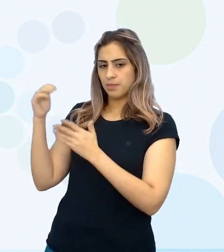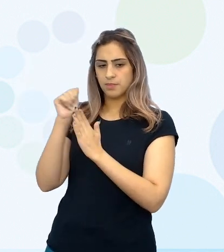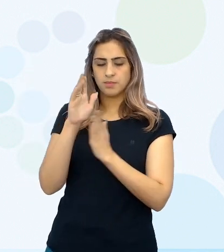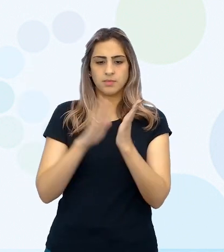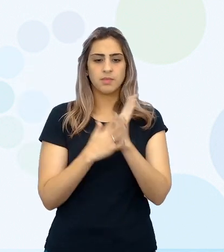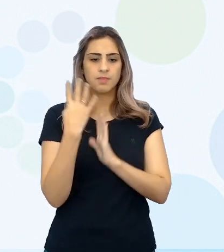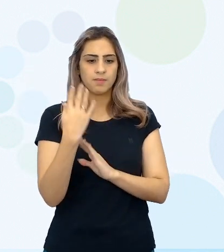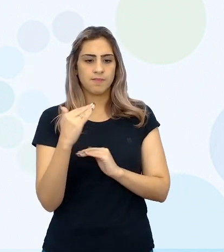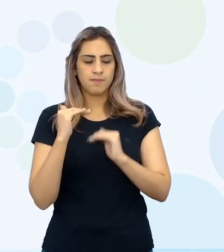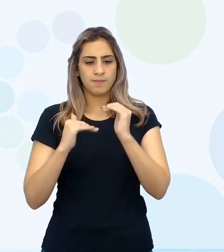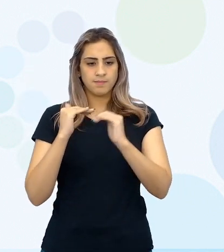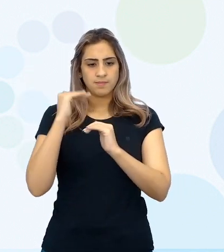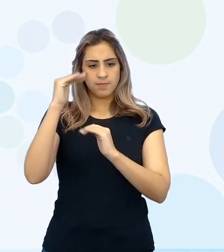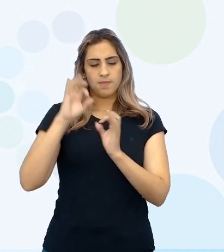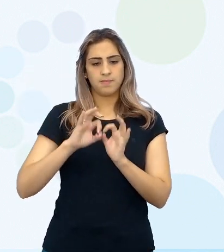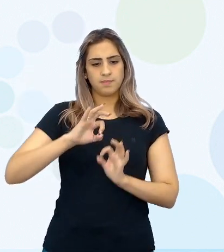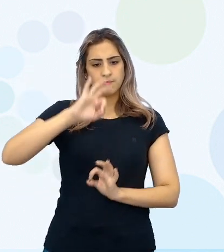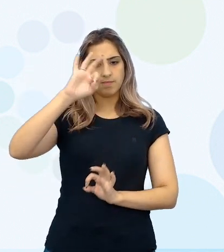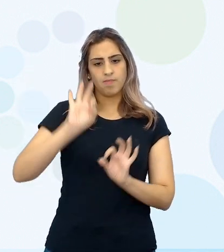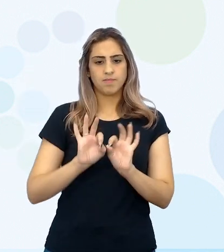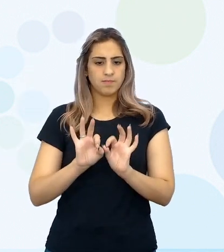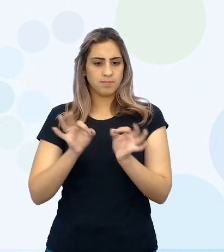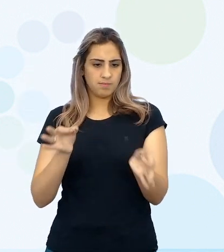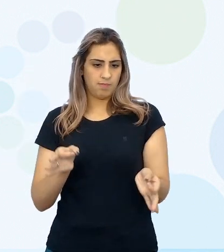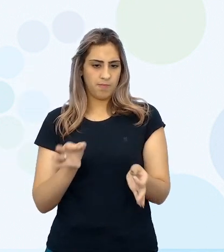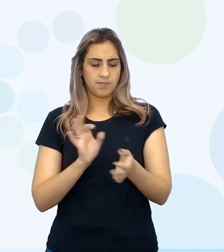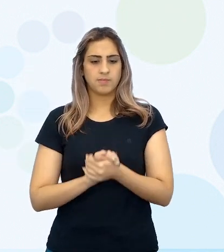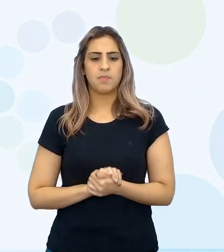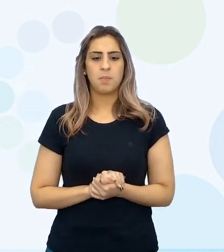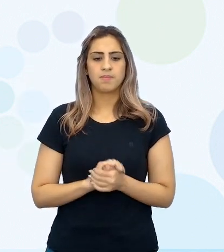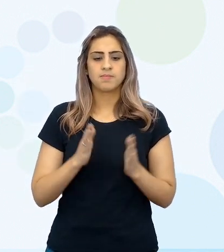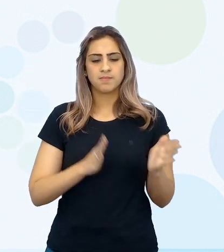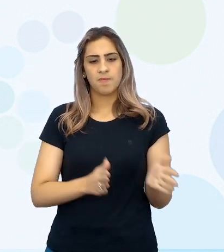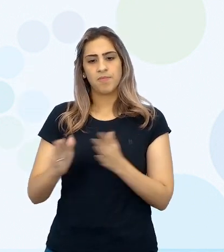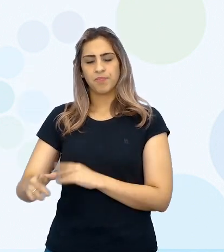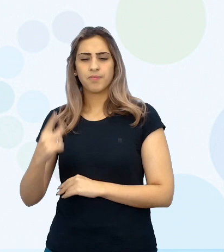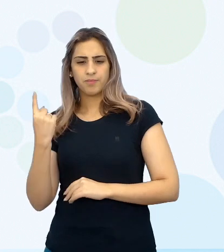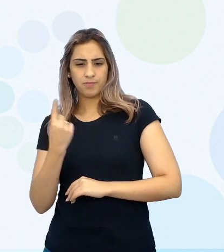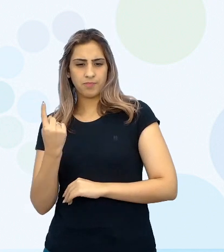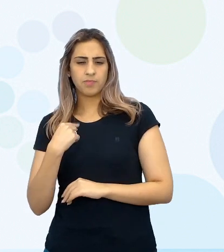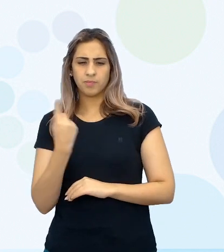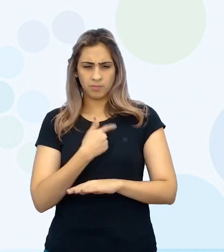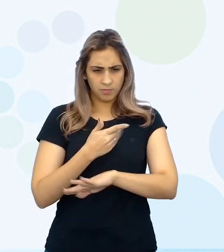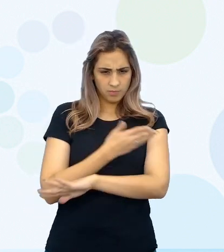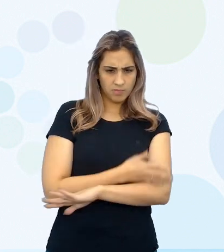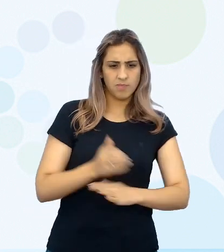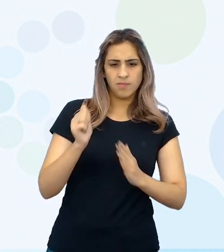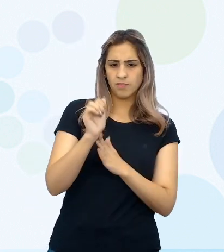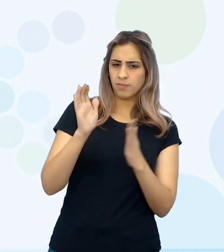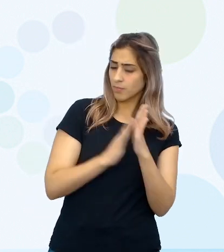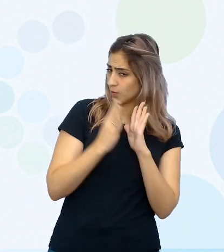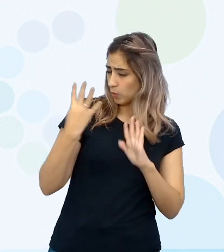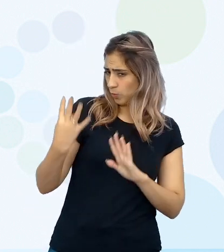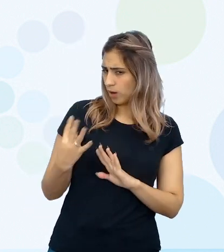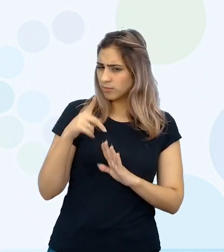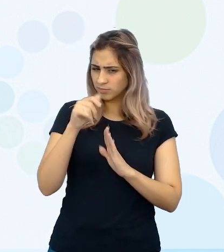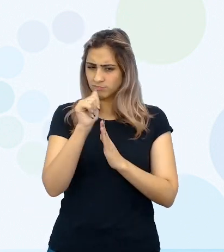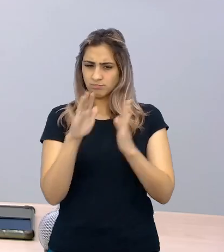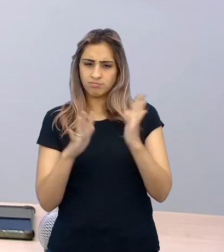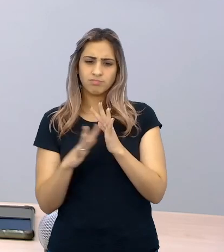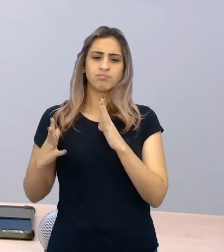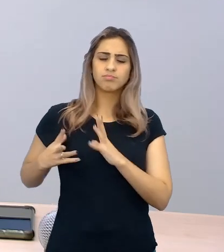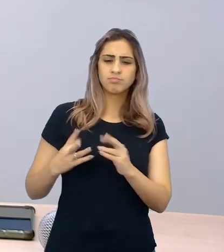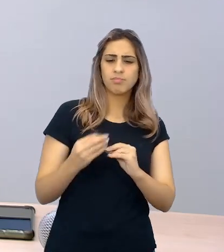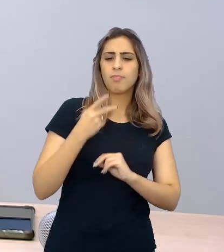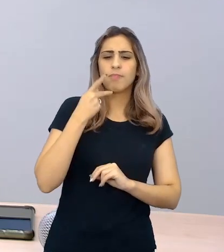4, regressão linear simples, parte 1. A gente está iniciando a atividade 4 e essa atividade inteira a gente vai